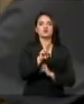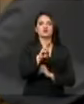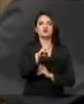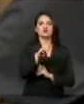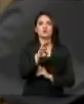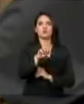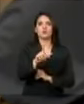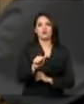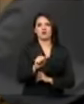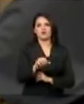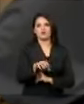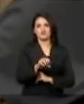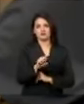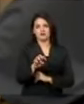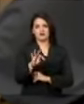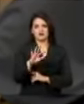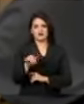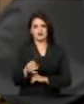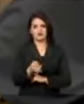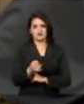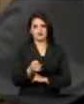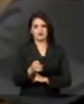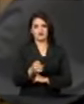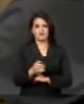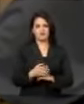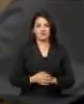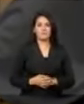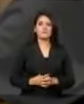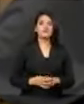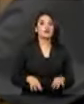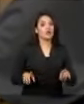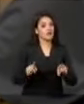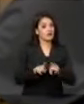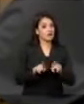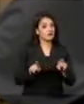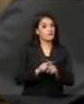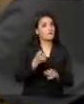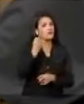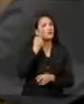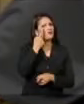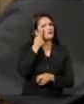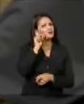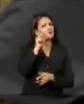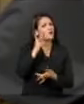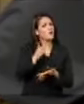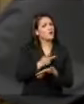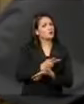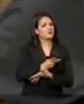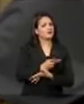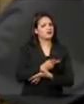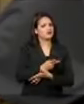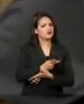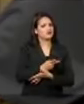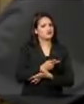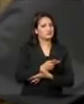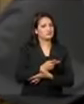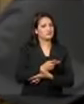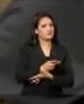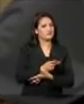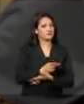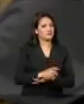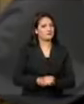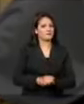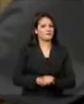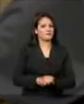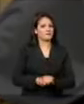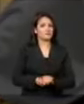STJ. E, para não ir muito longe, vejam que coincidência, feliz coincidência para a tese que se